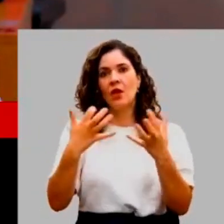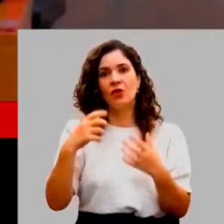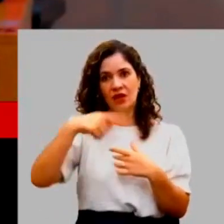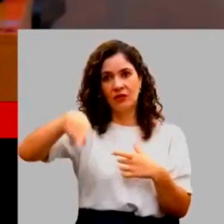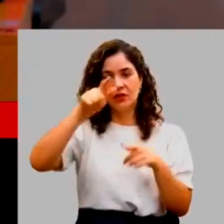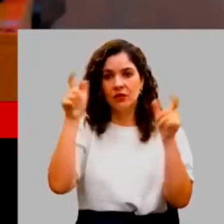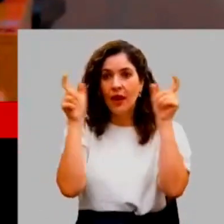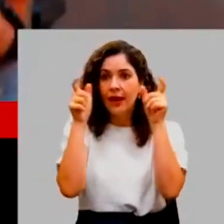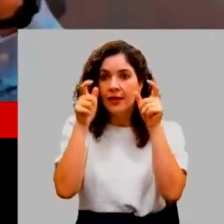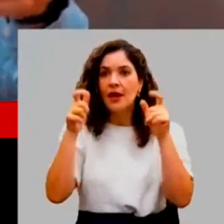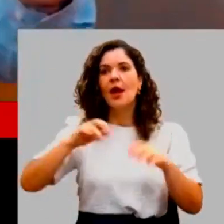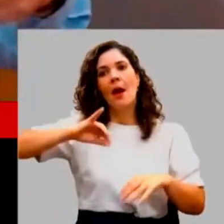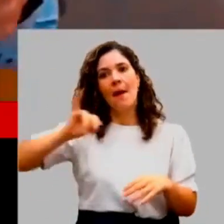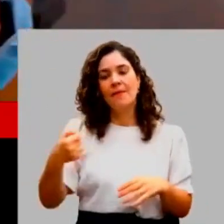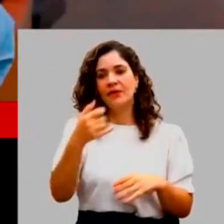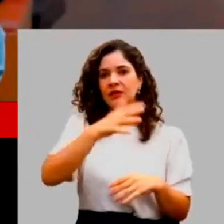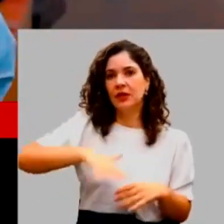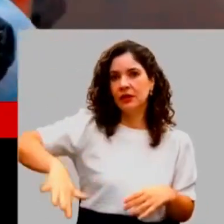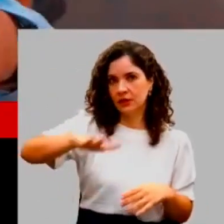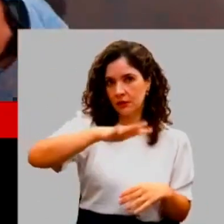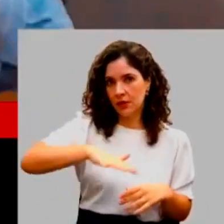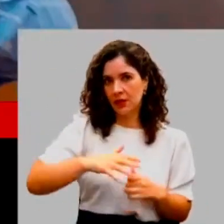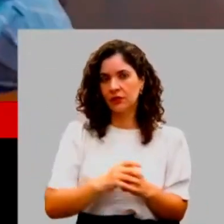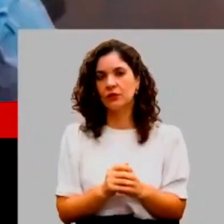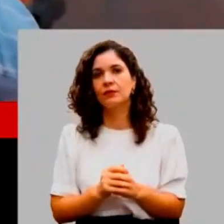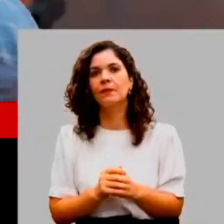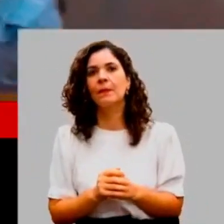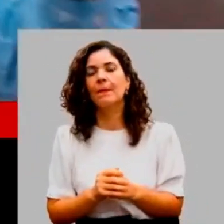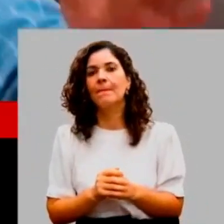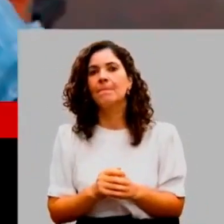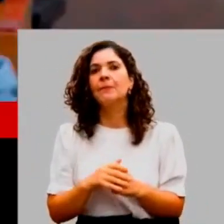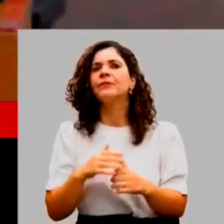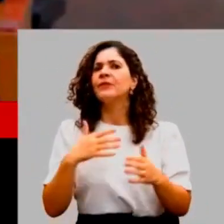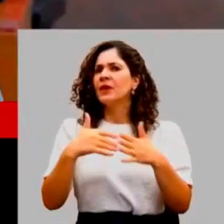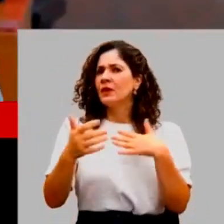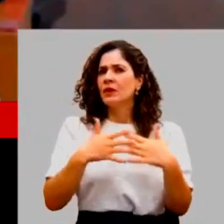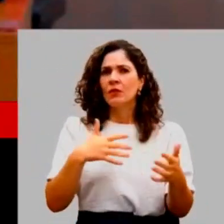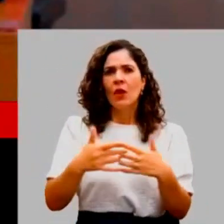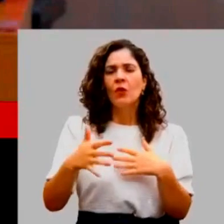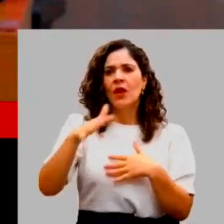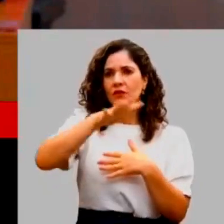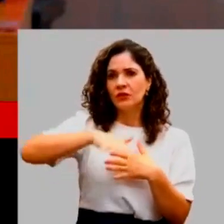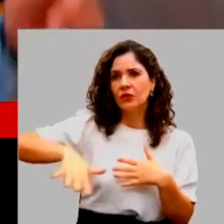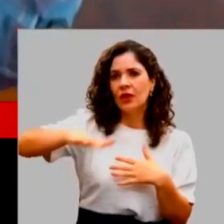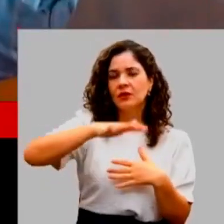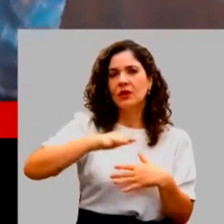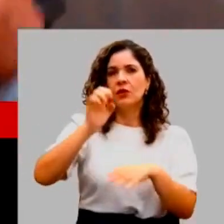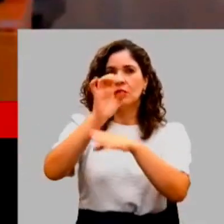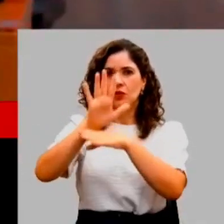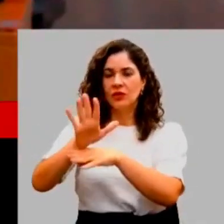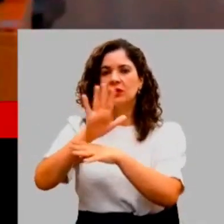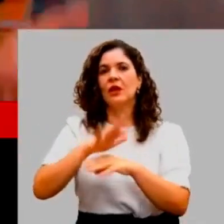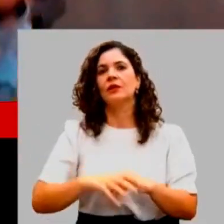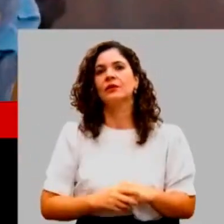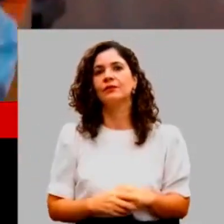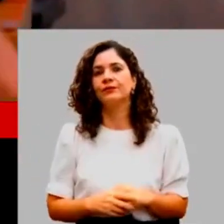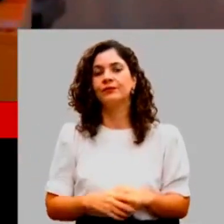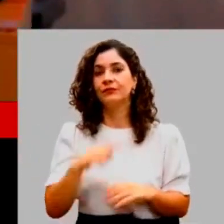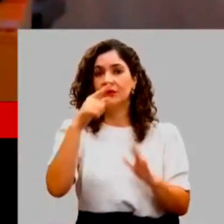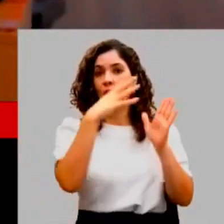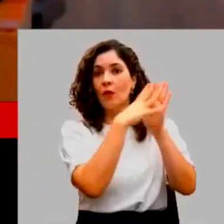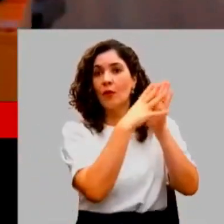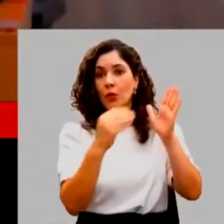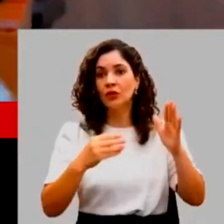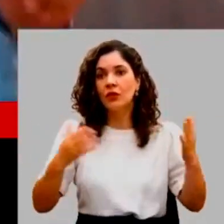aqui aproveitar esse espaço que não implica só na questão de p implica para qualquer situação no estado né esse é o modelo atual que